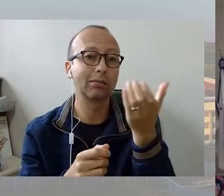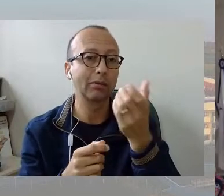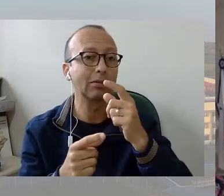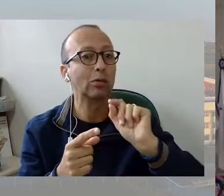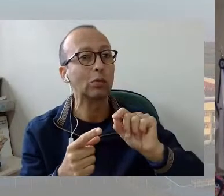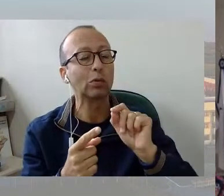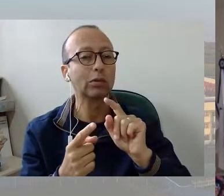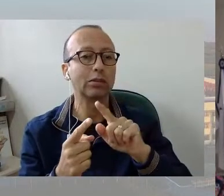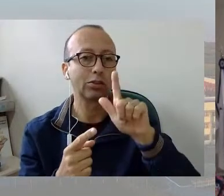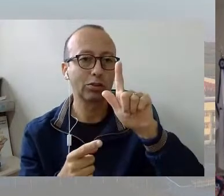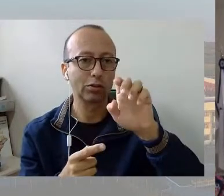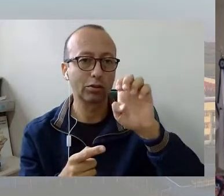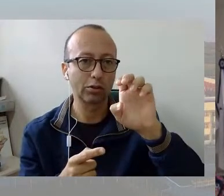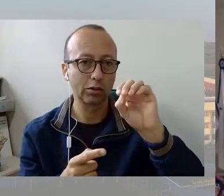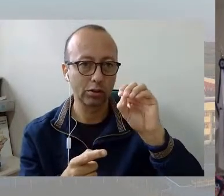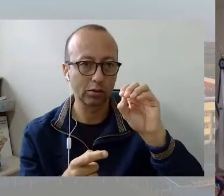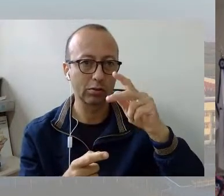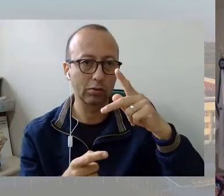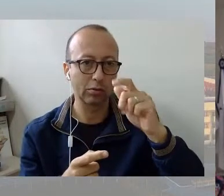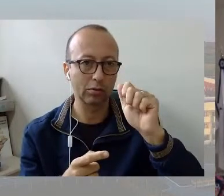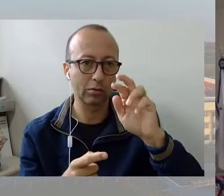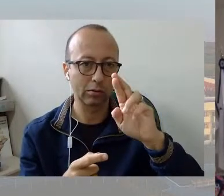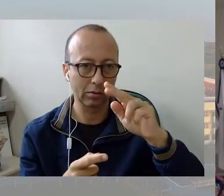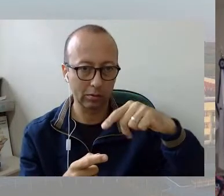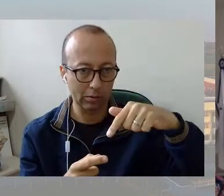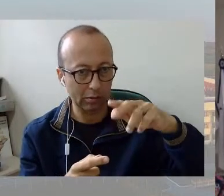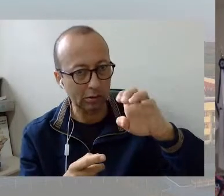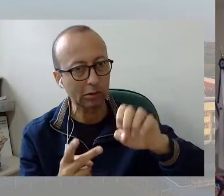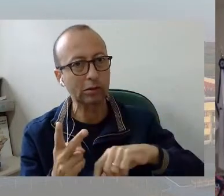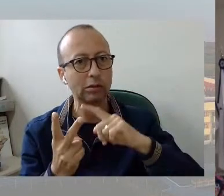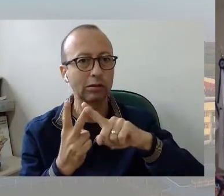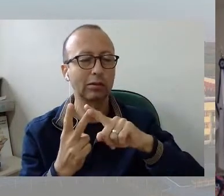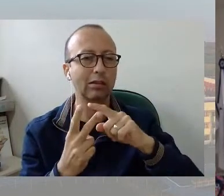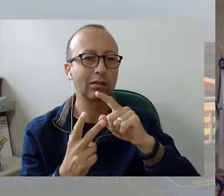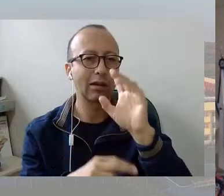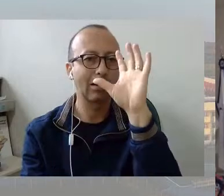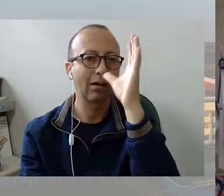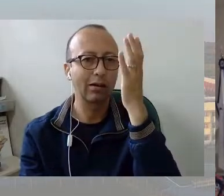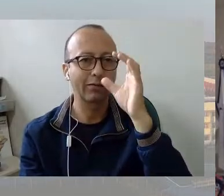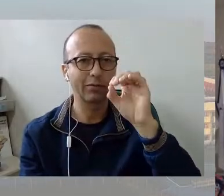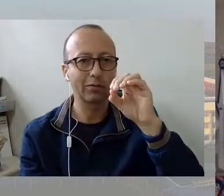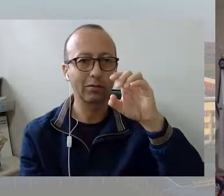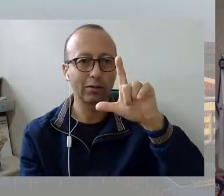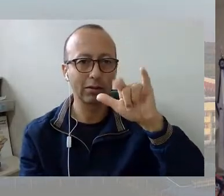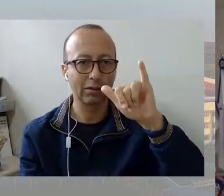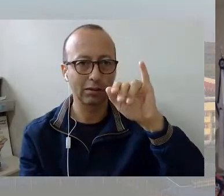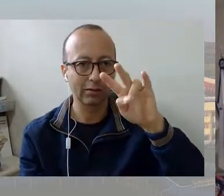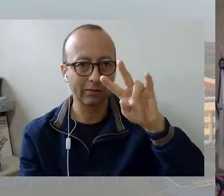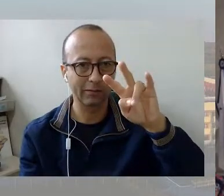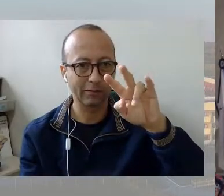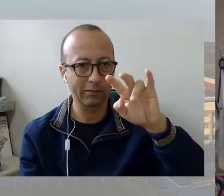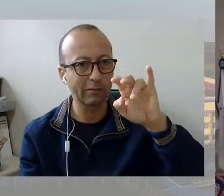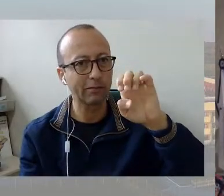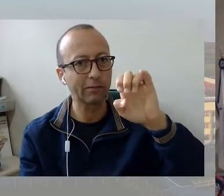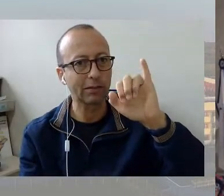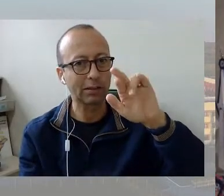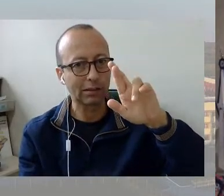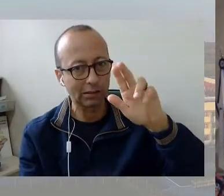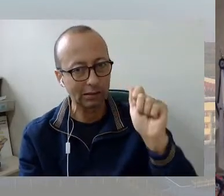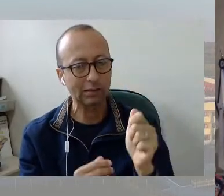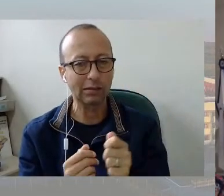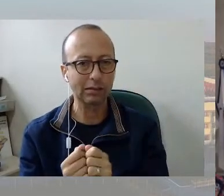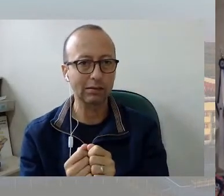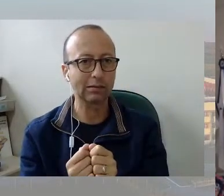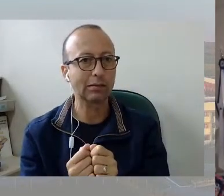um apoio muito grande da prefeitura. Ontem até recebi aqui a carta do nosso secretário de Cultura e Turismo, o Stenner, que é nosso egresso